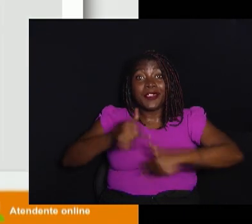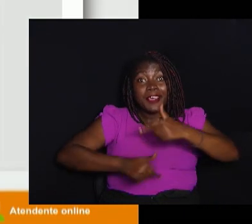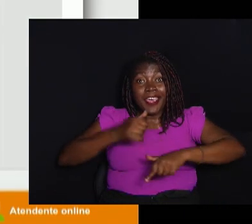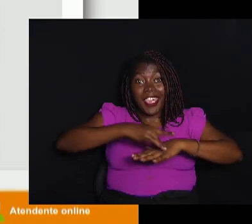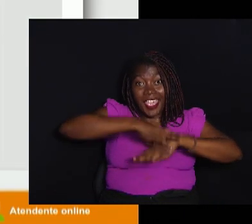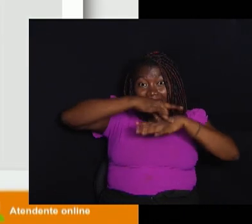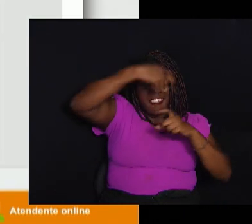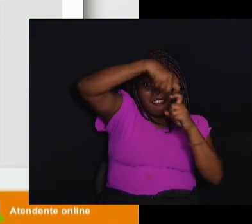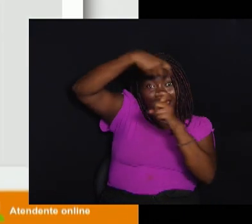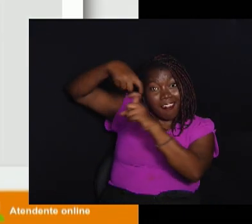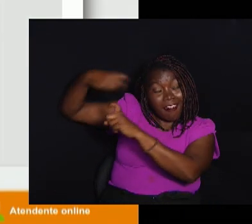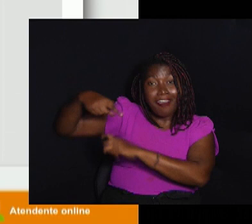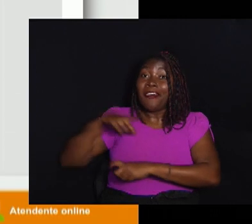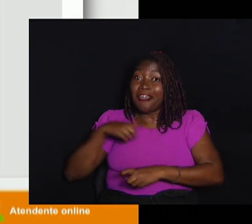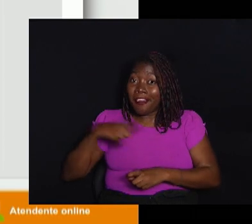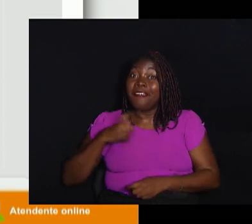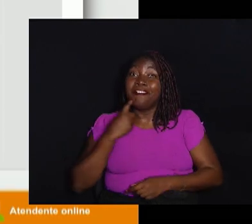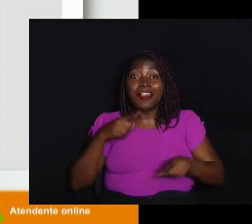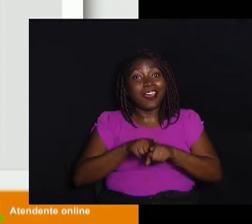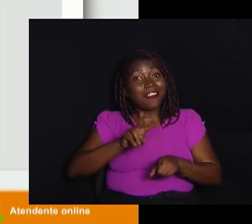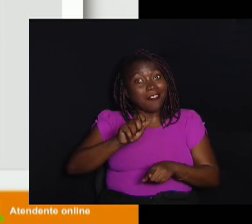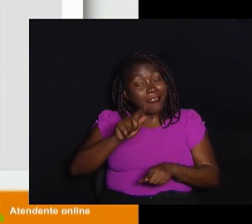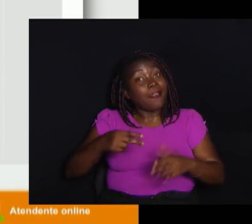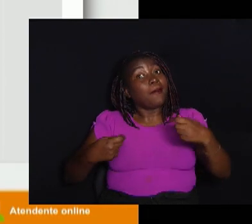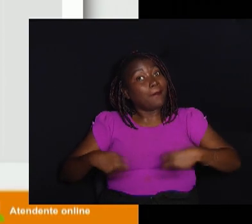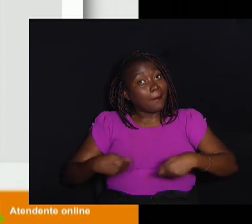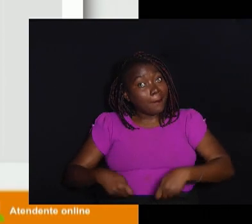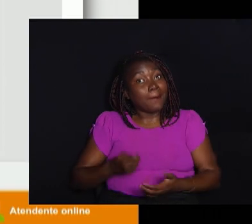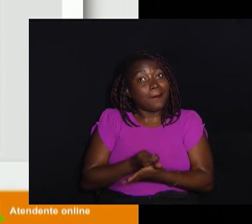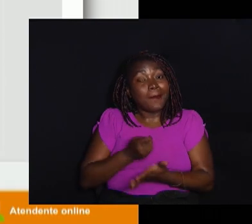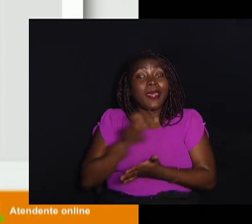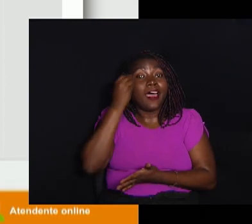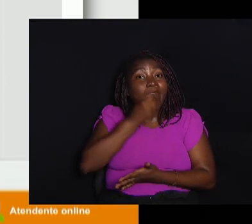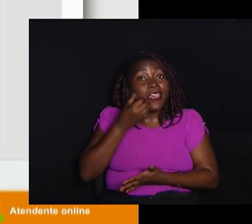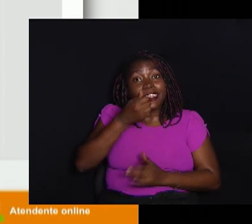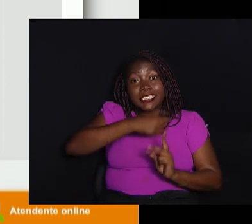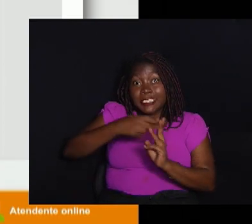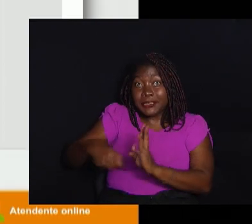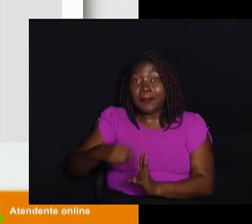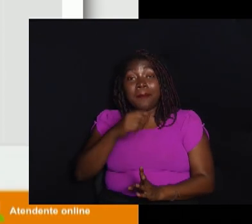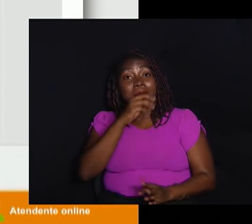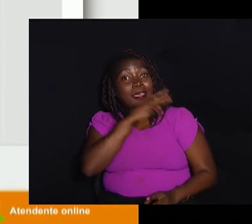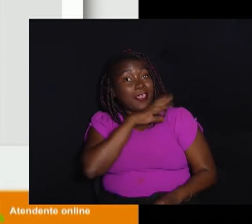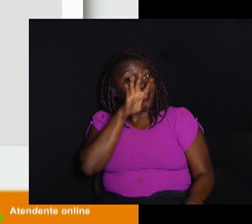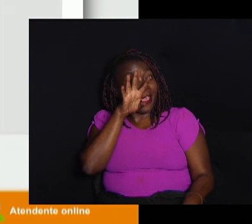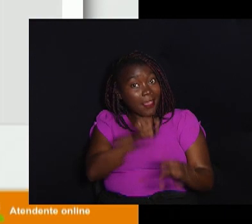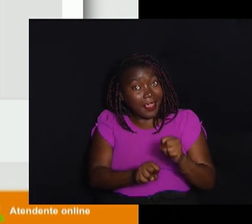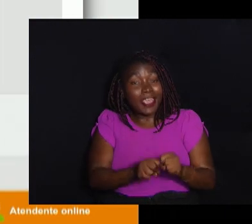lá no Parque Via Norte. É preciso ter experiência de 6 meses, ensino médio completo com um salário